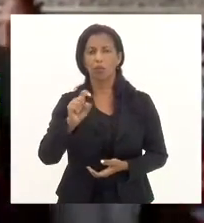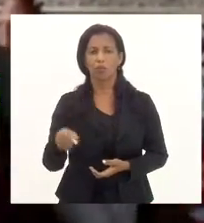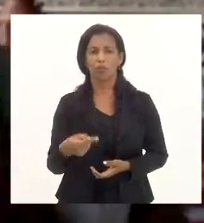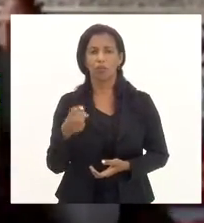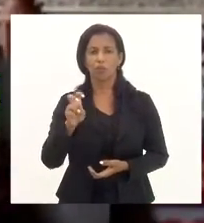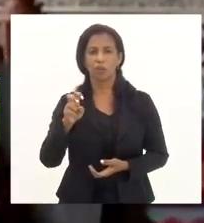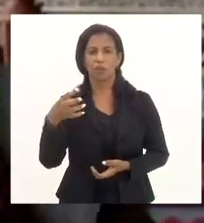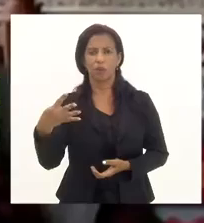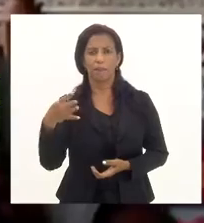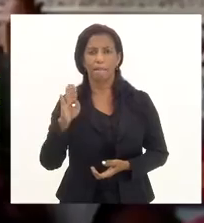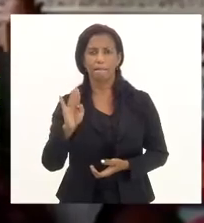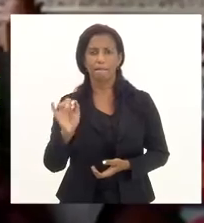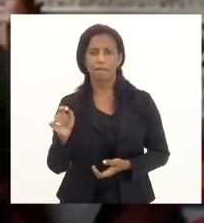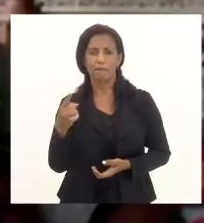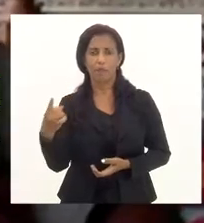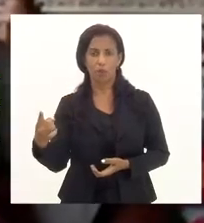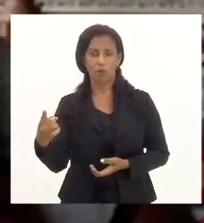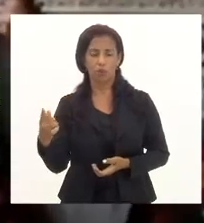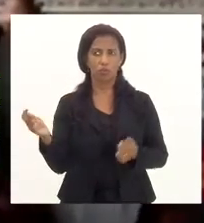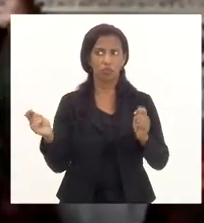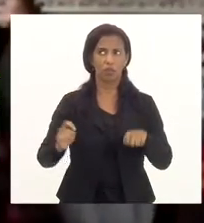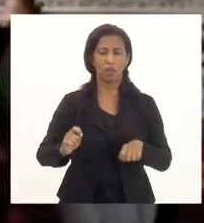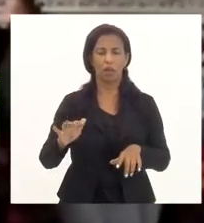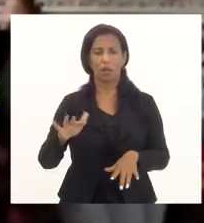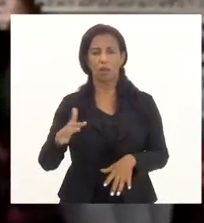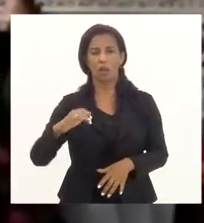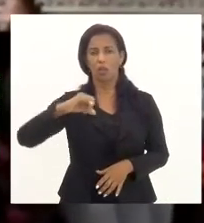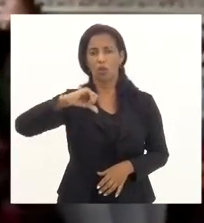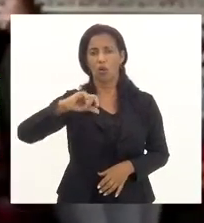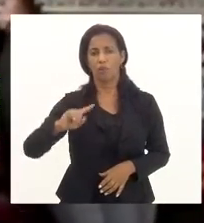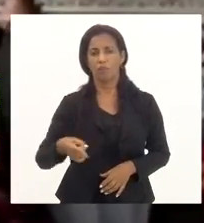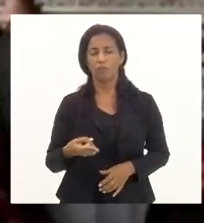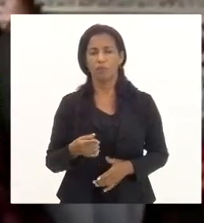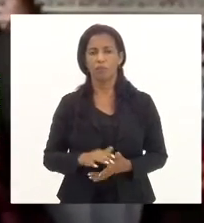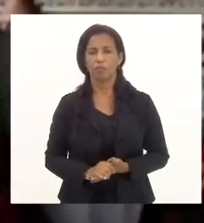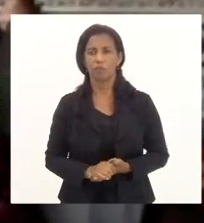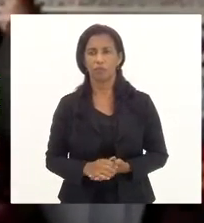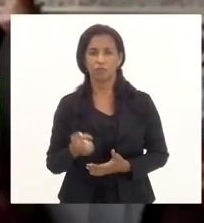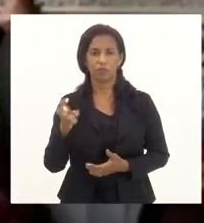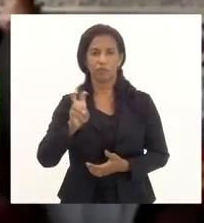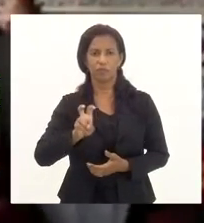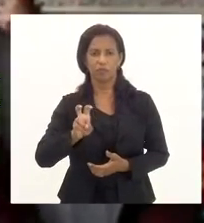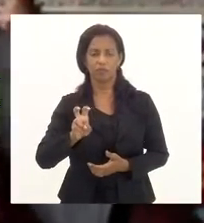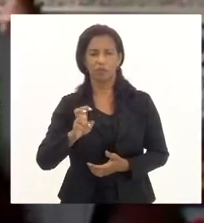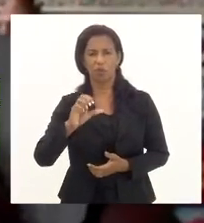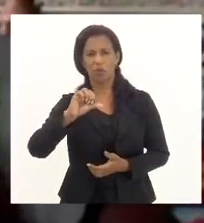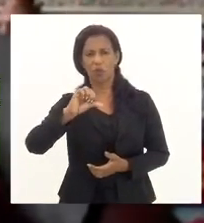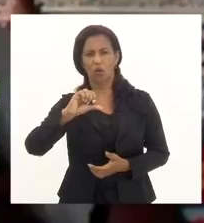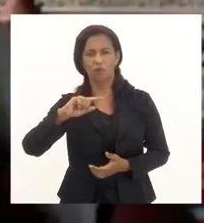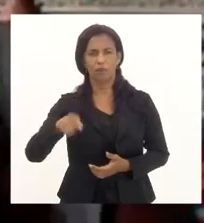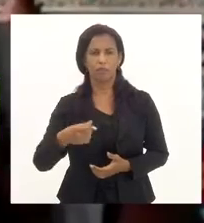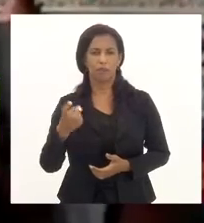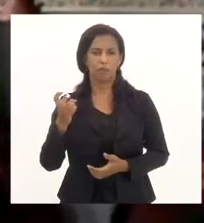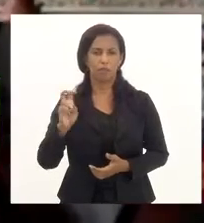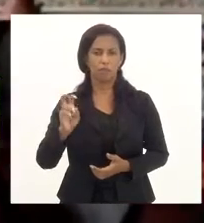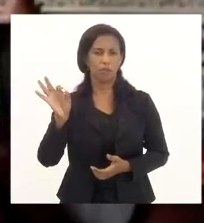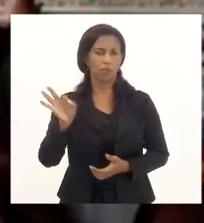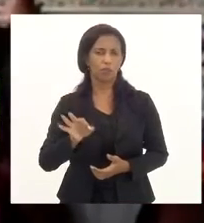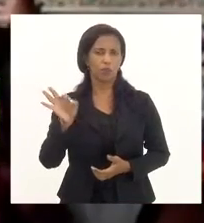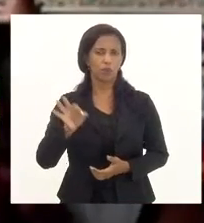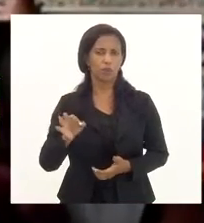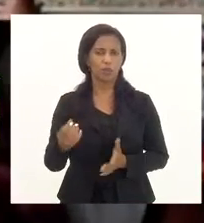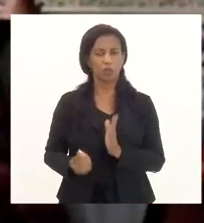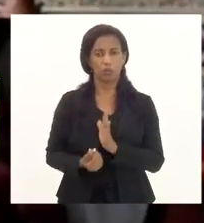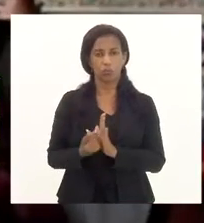8,54 milhões que corresponde a 9,59 meio porcento do orçamento